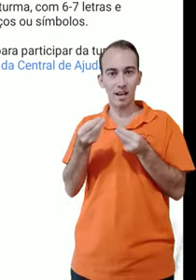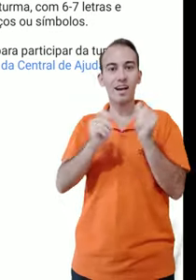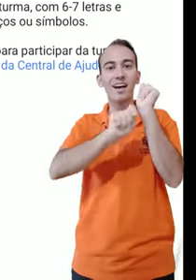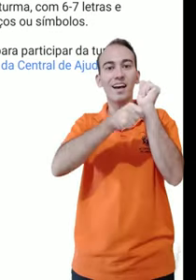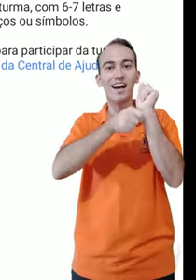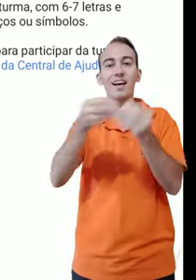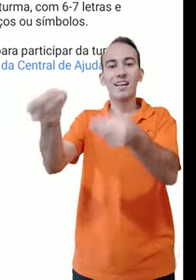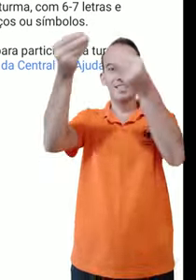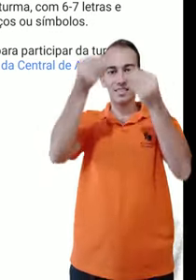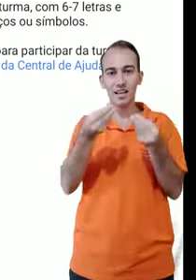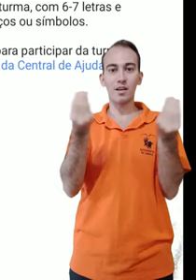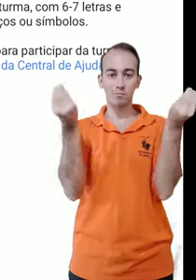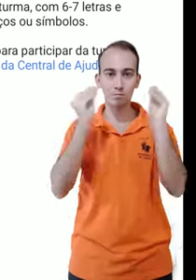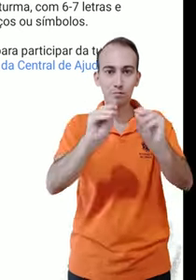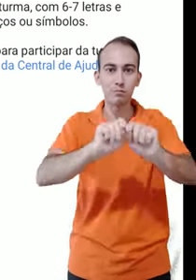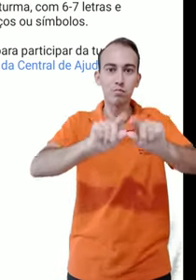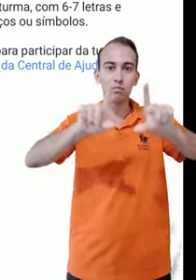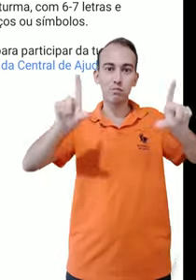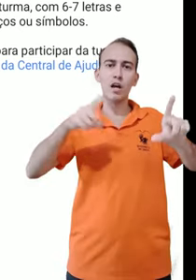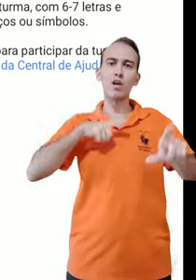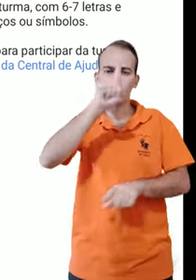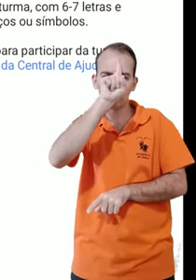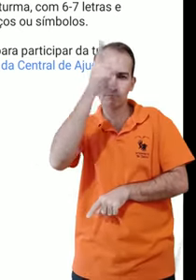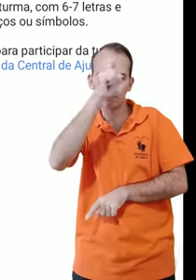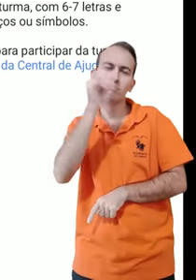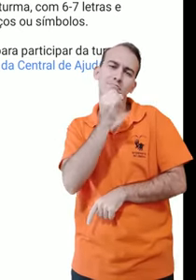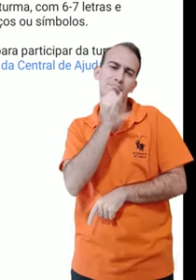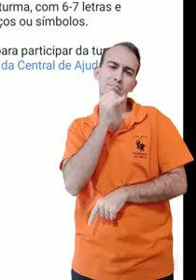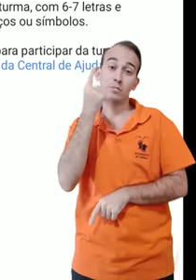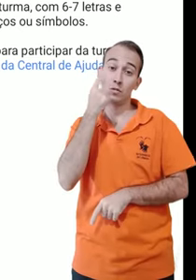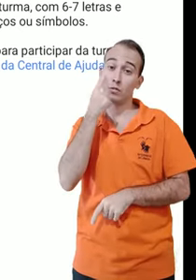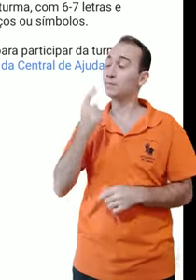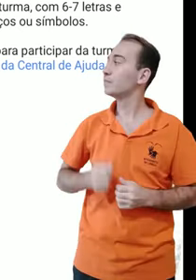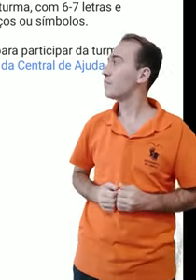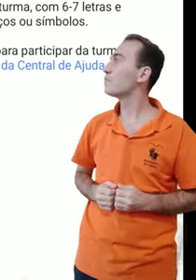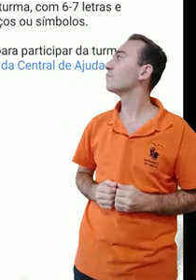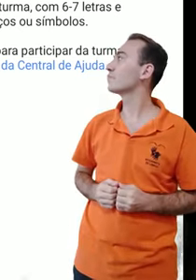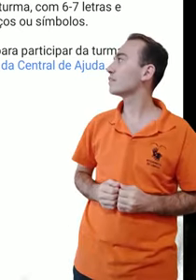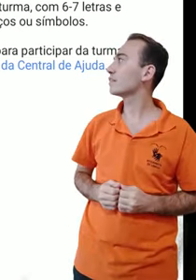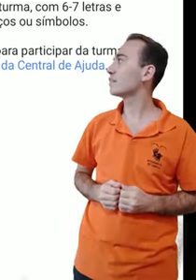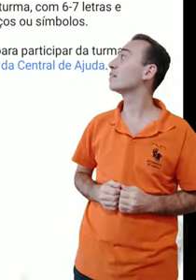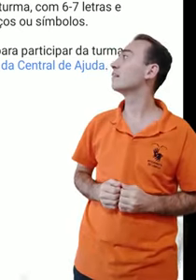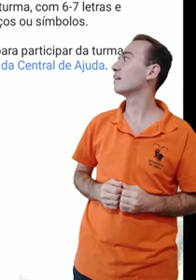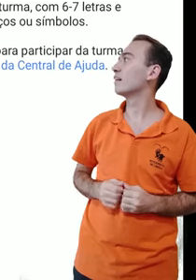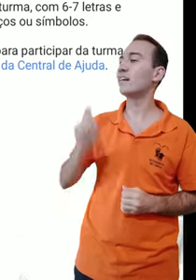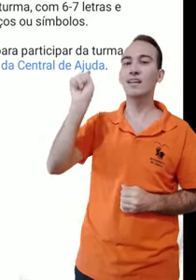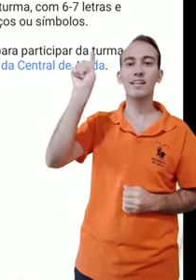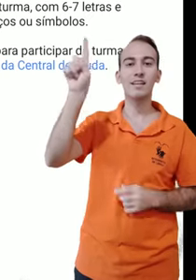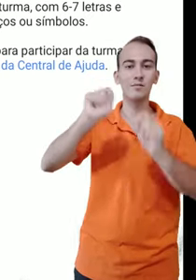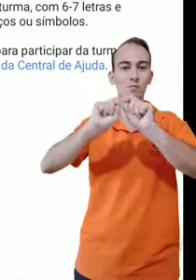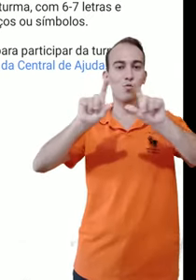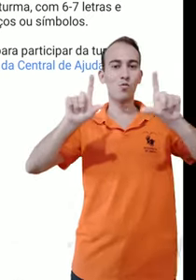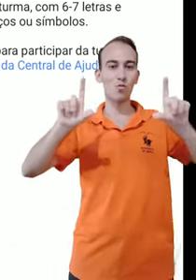eu colocarei o código de uma sala criada motivo de demonstração e agora você clica em participar no canto superior direito